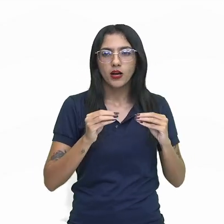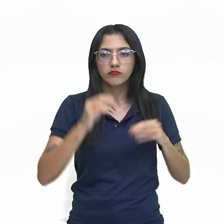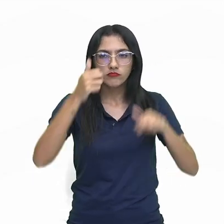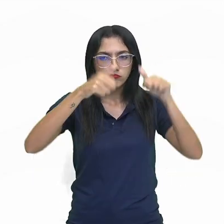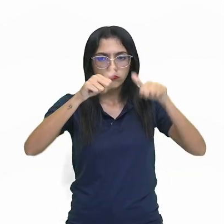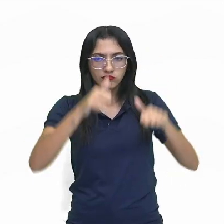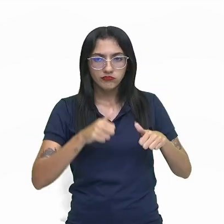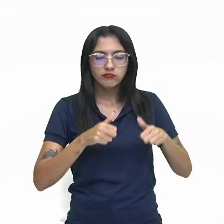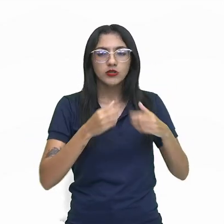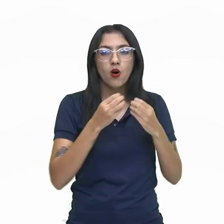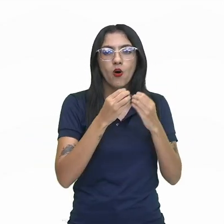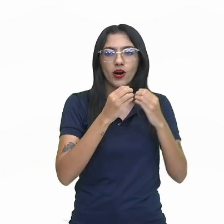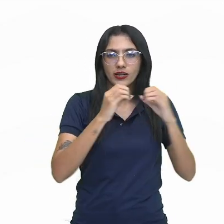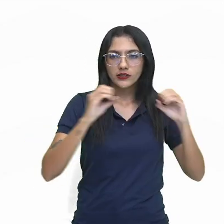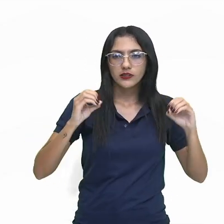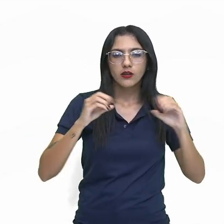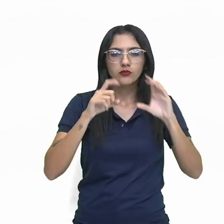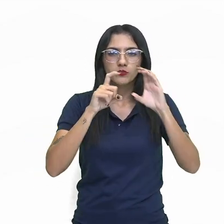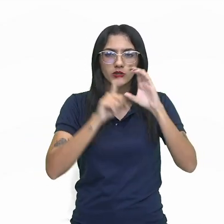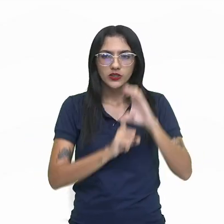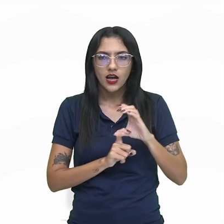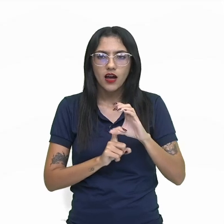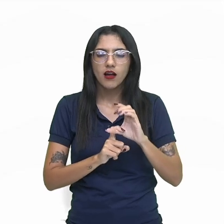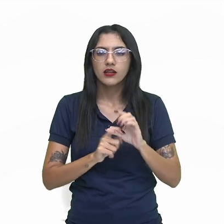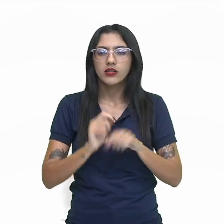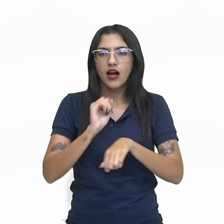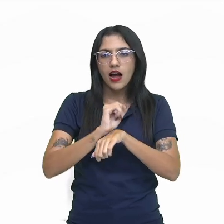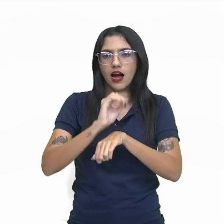analisar. Oração subordinada,